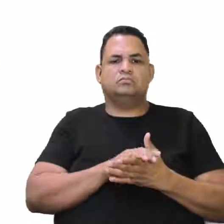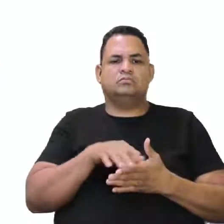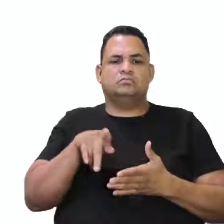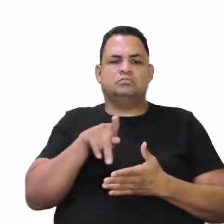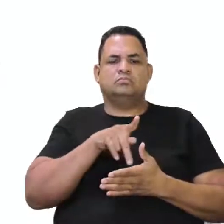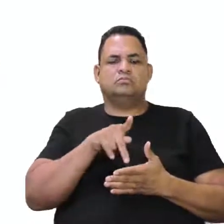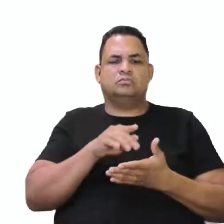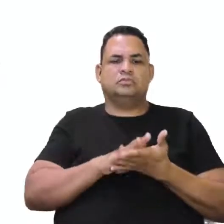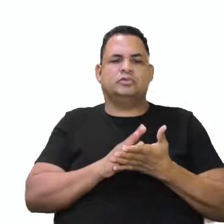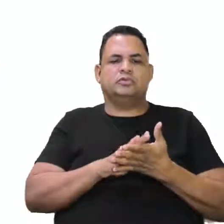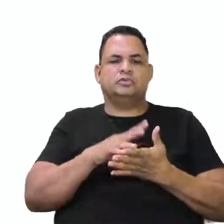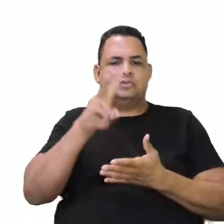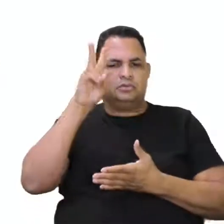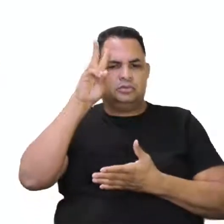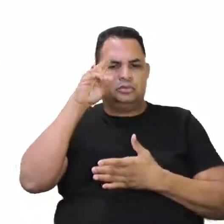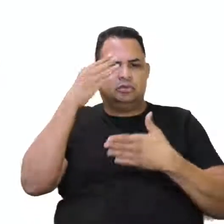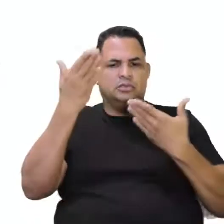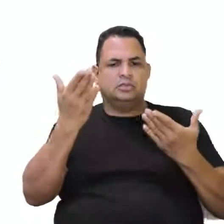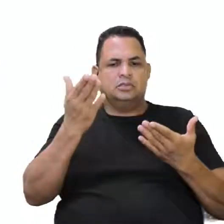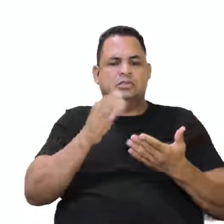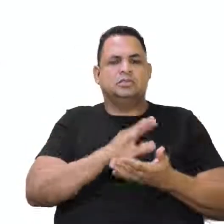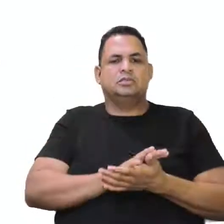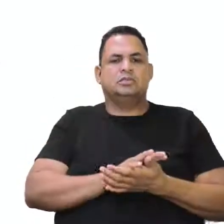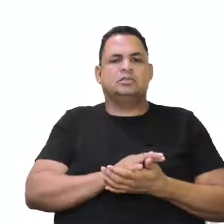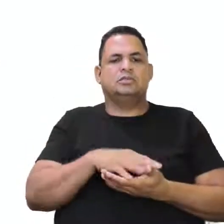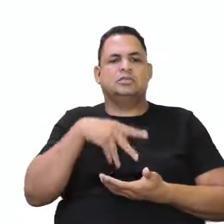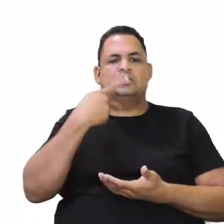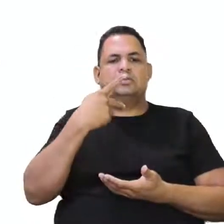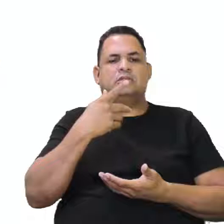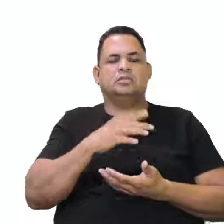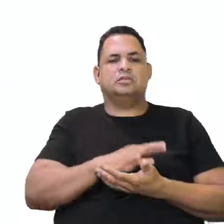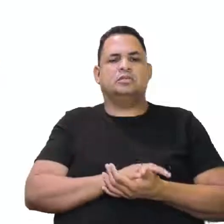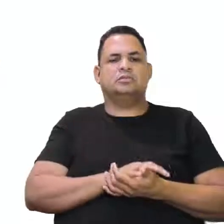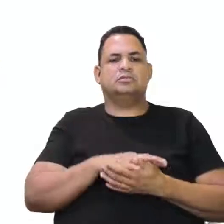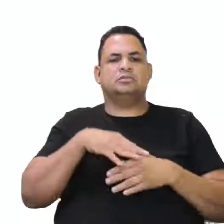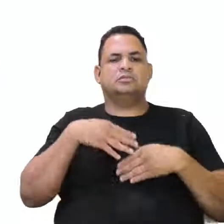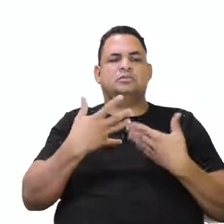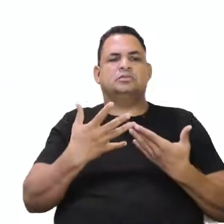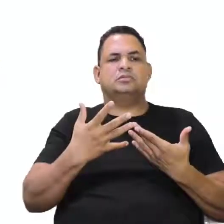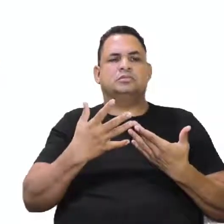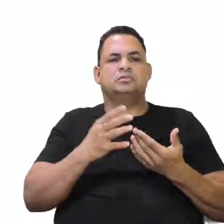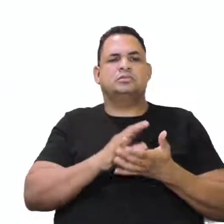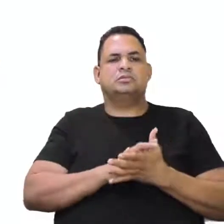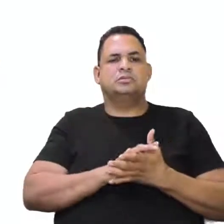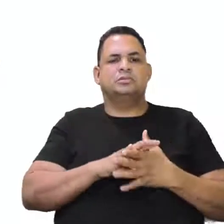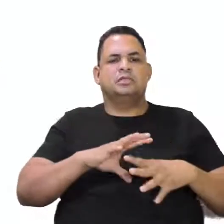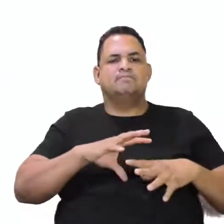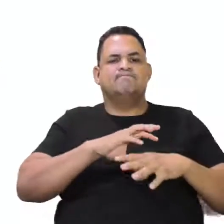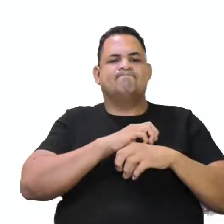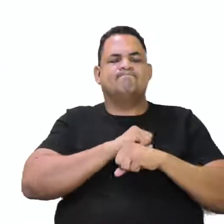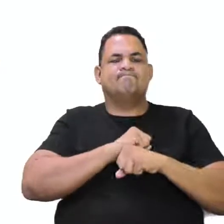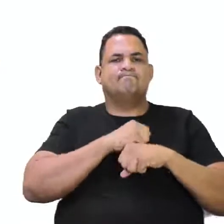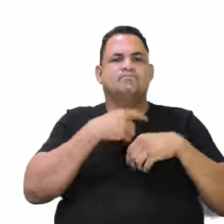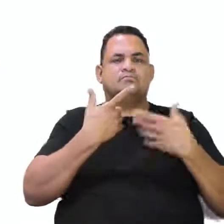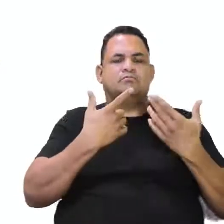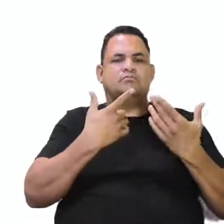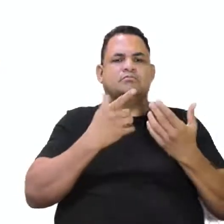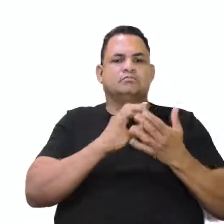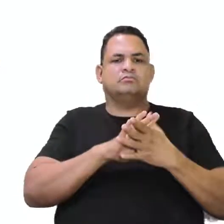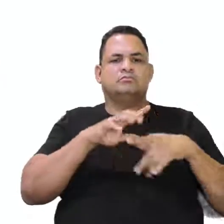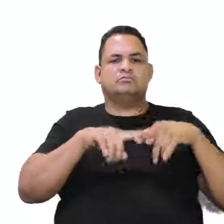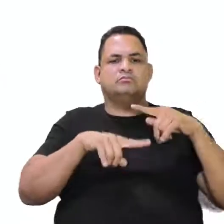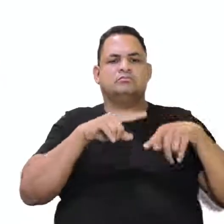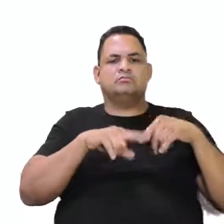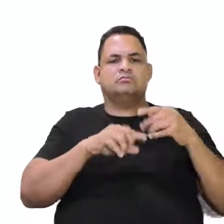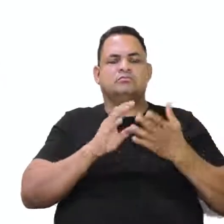de história vão conseguir se apropriar muito mais do que eu, mas eu vou falar bem na questão biológica. Começaram a se apropriar de forma desse